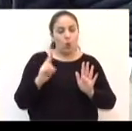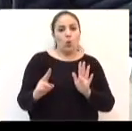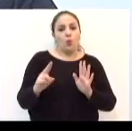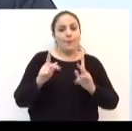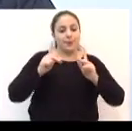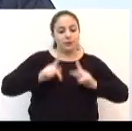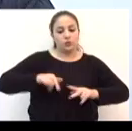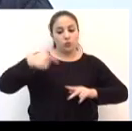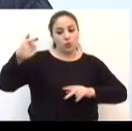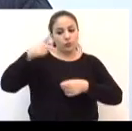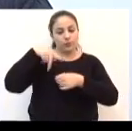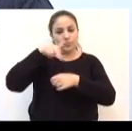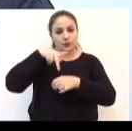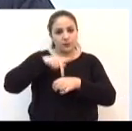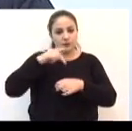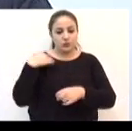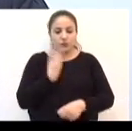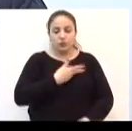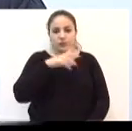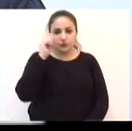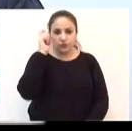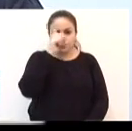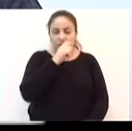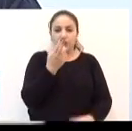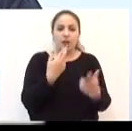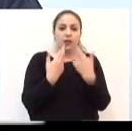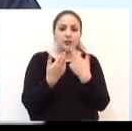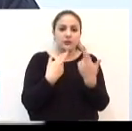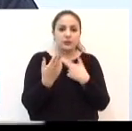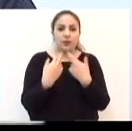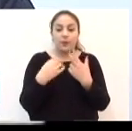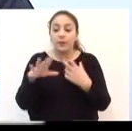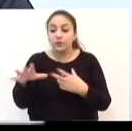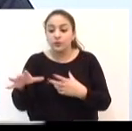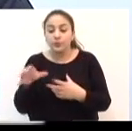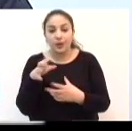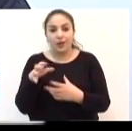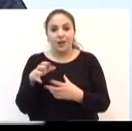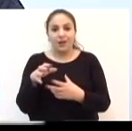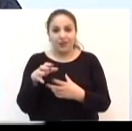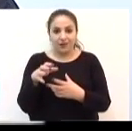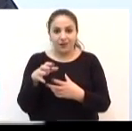imigrantes. A nossa maior dificuldade é com relação às abordagens, né?